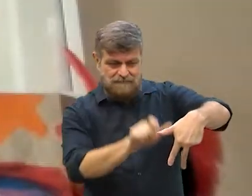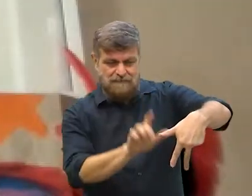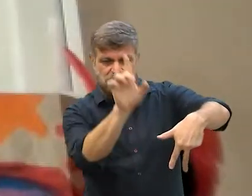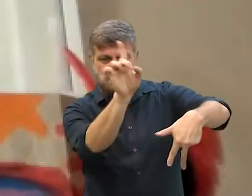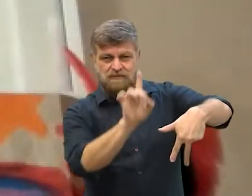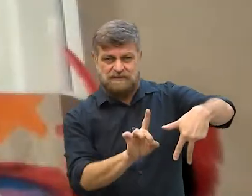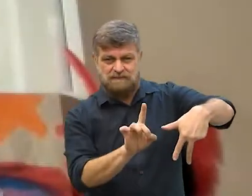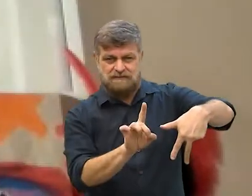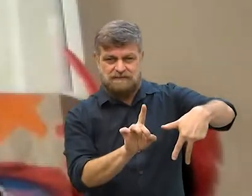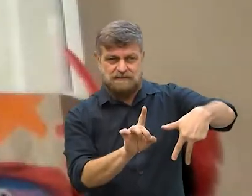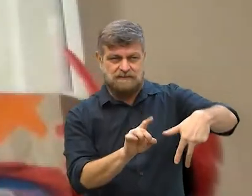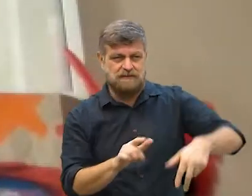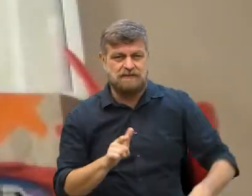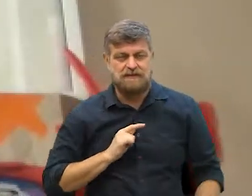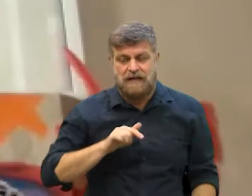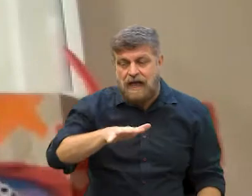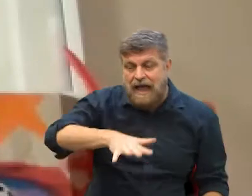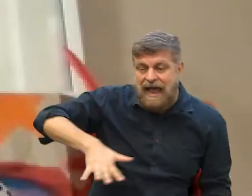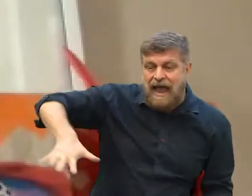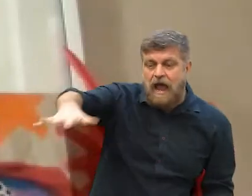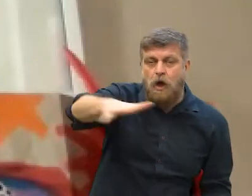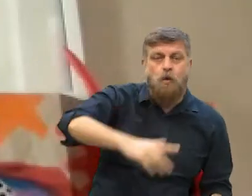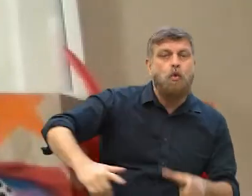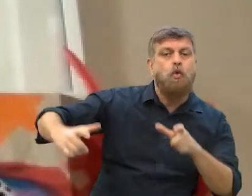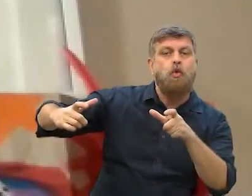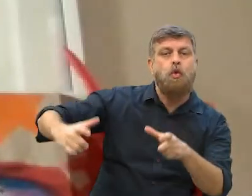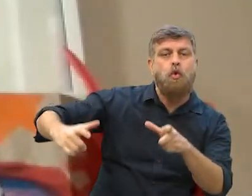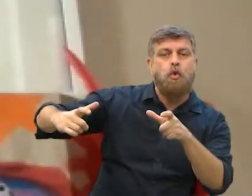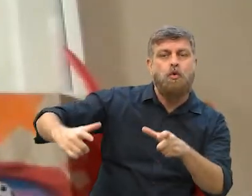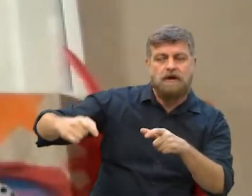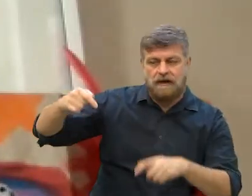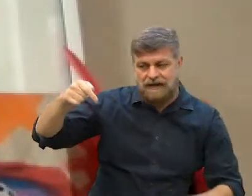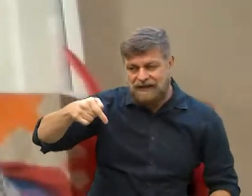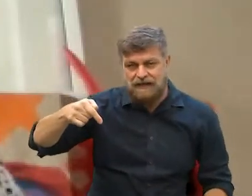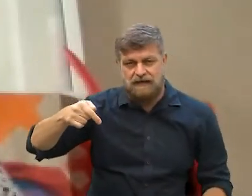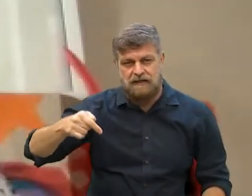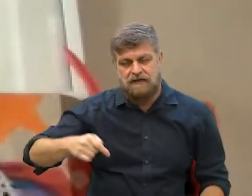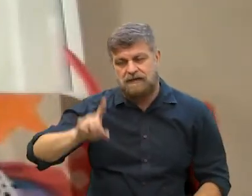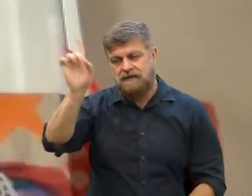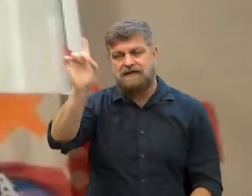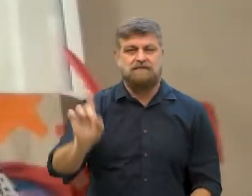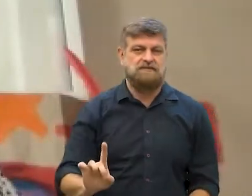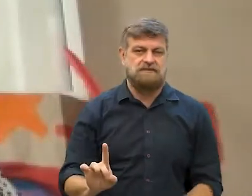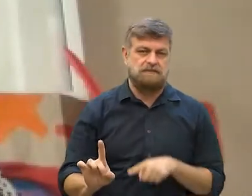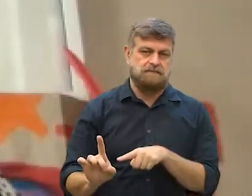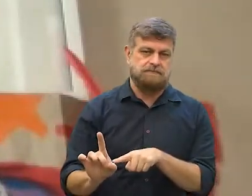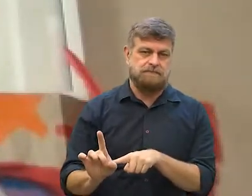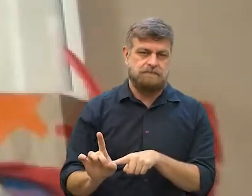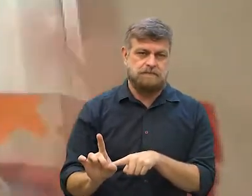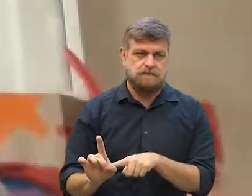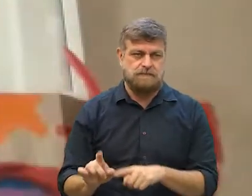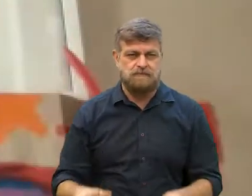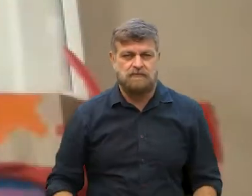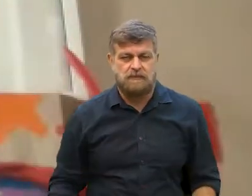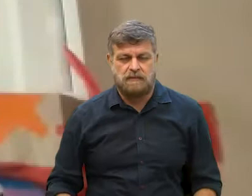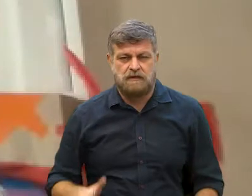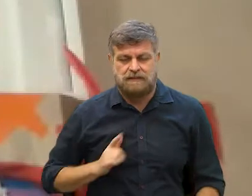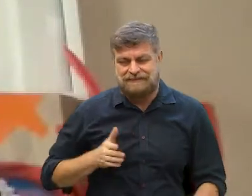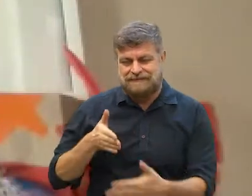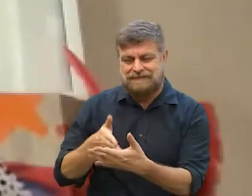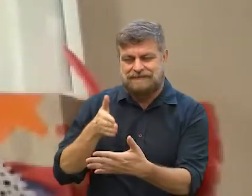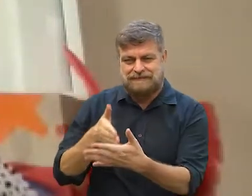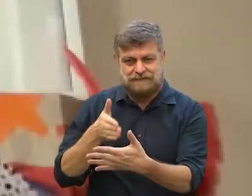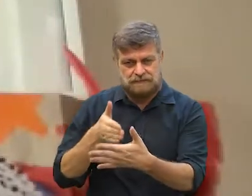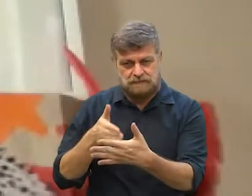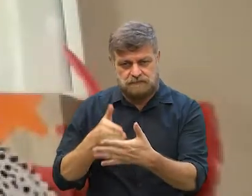deficiência para o meio a a eficiência que a